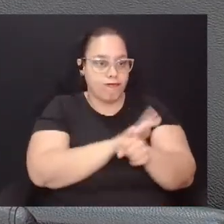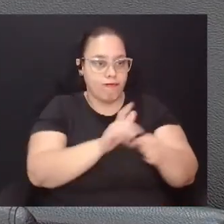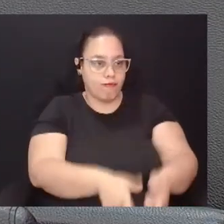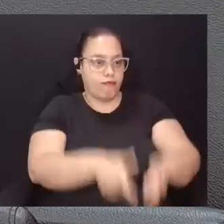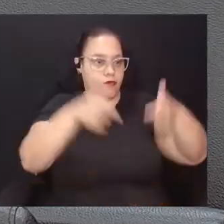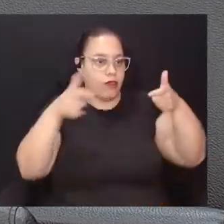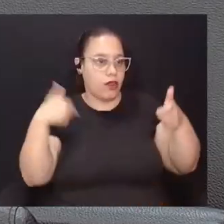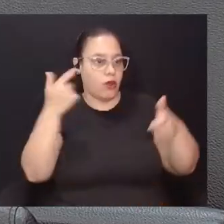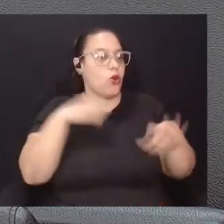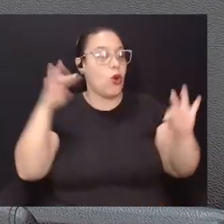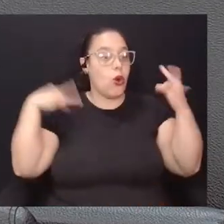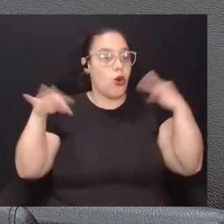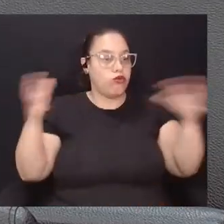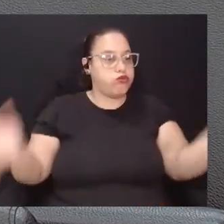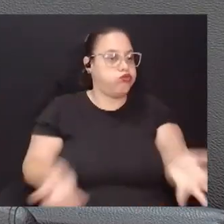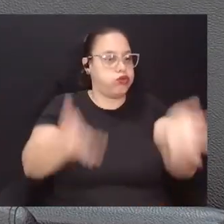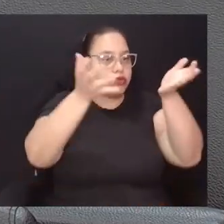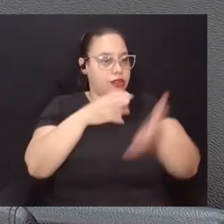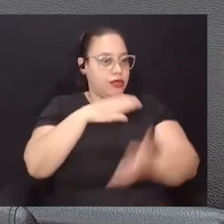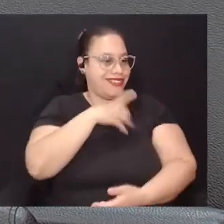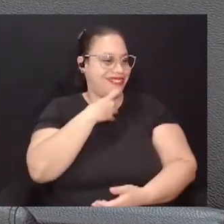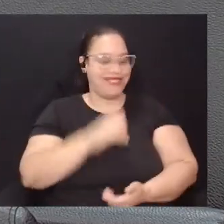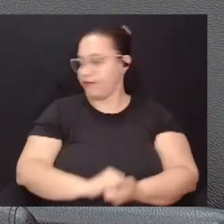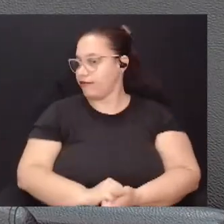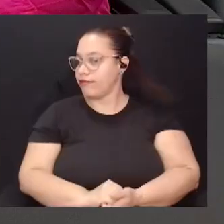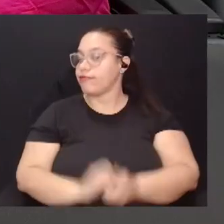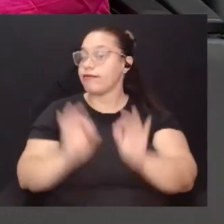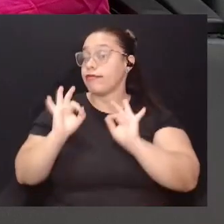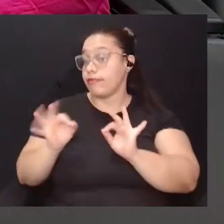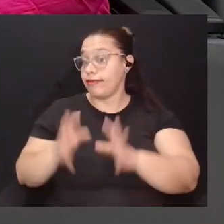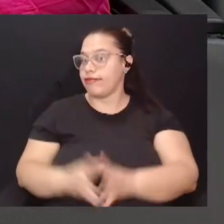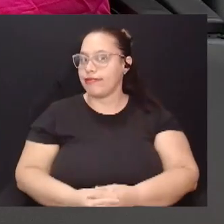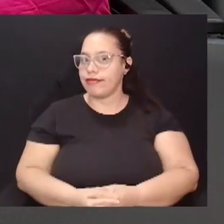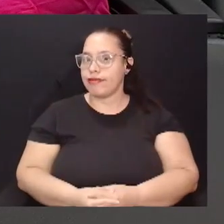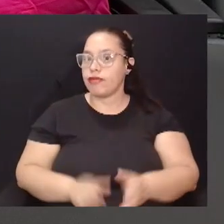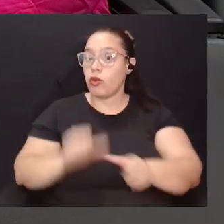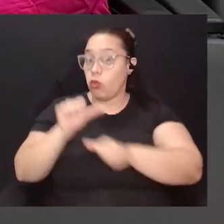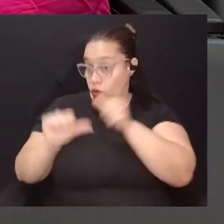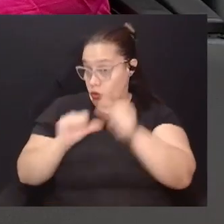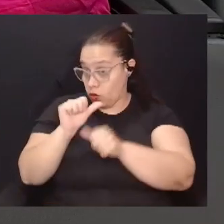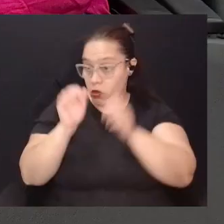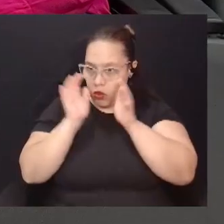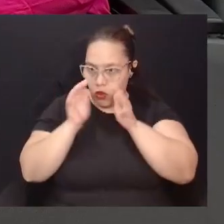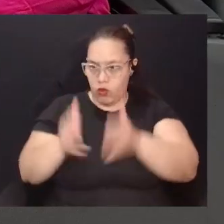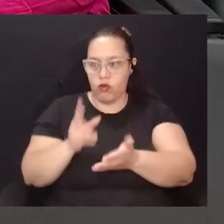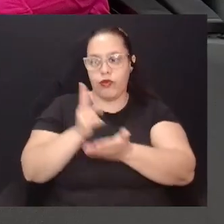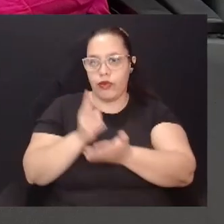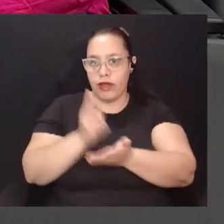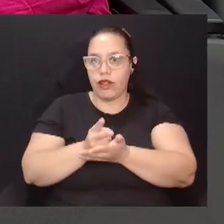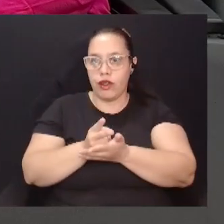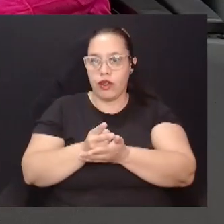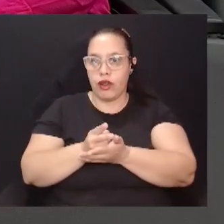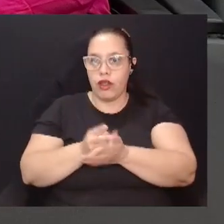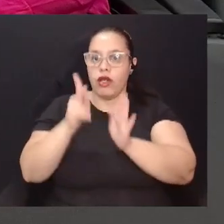e principalmente o nosso turismo fomentado aqui na cidade de Campinas. Tá certo. Agora, mudando um pouquinho o foco,